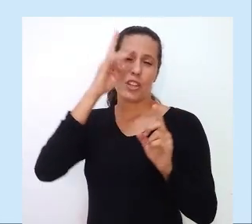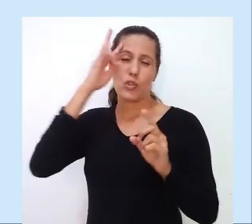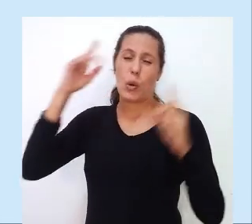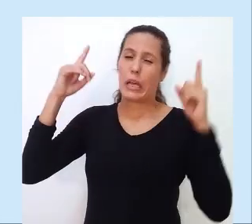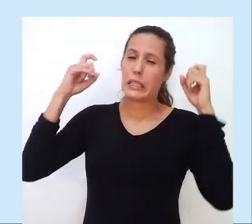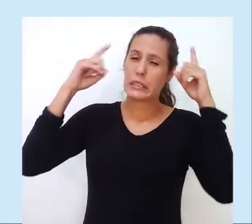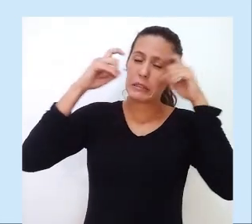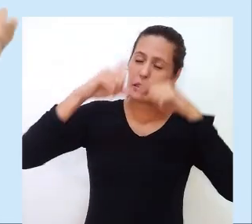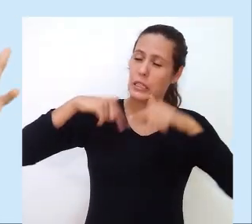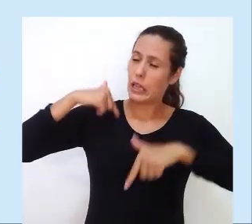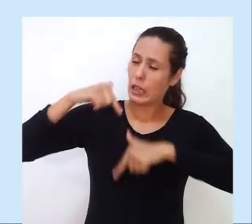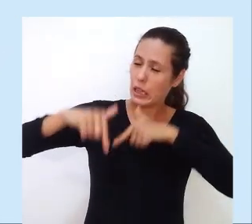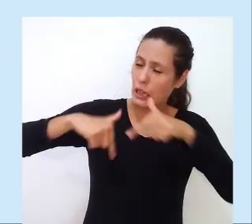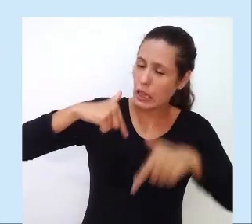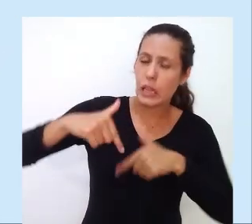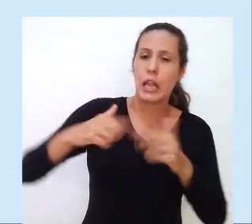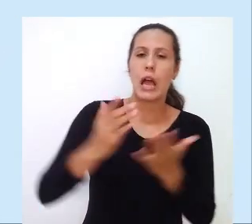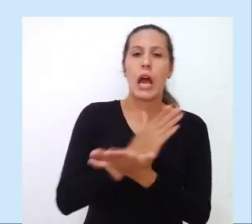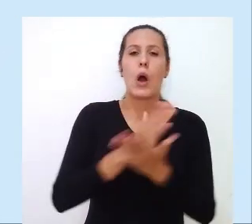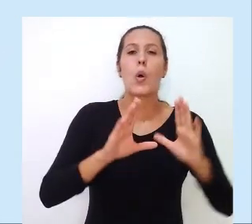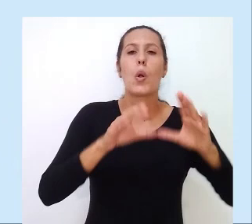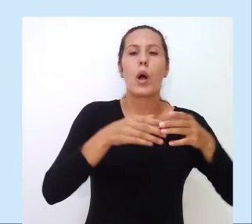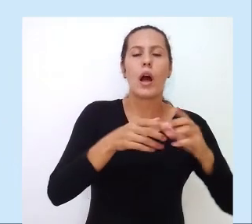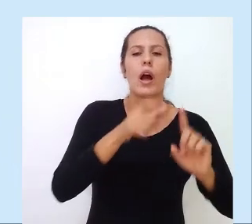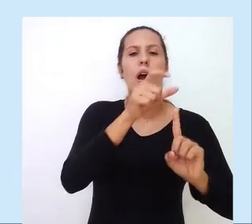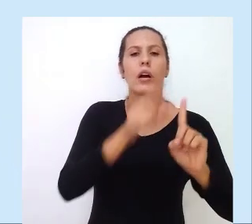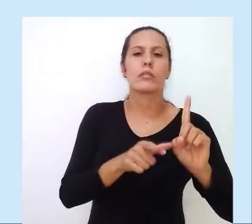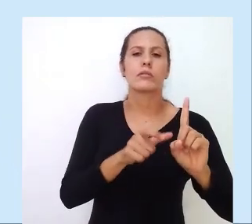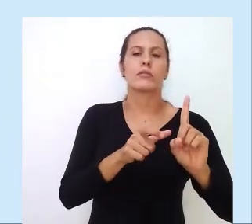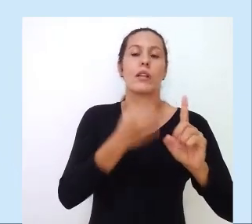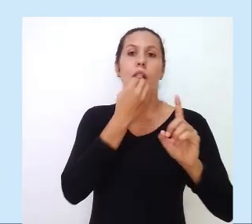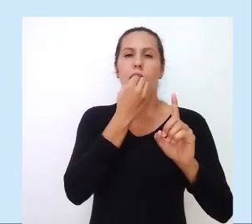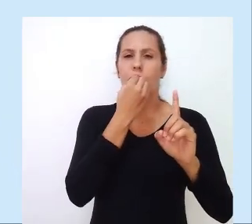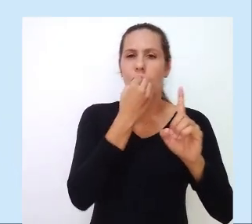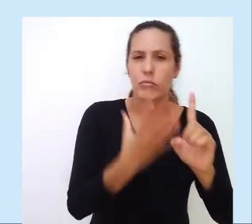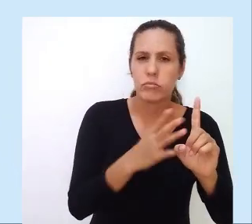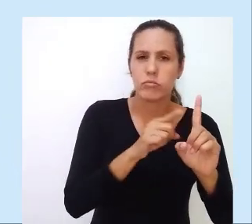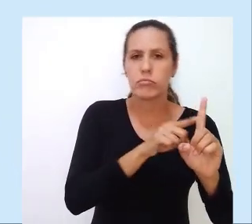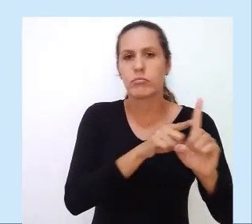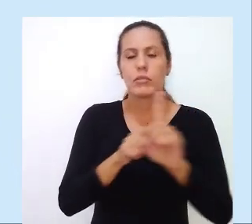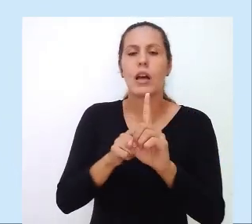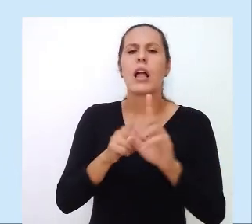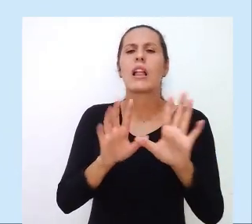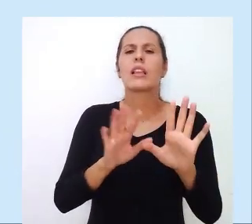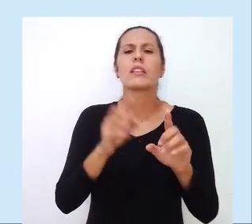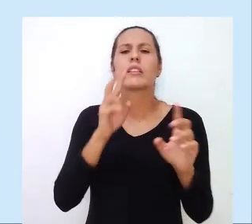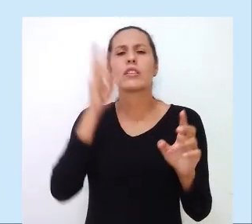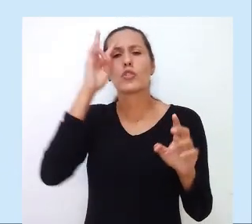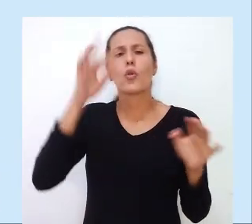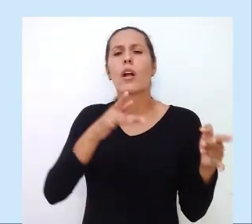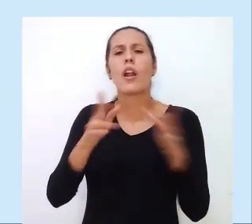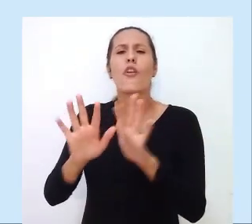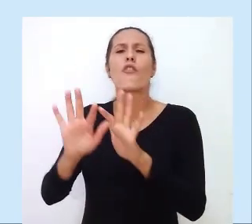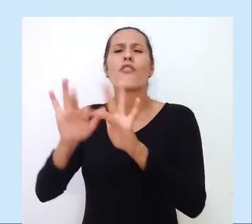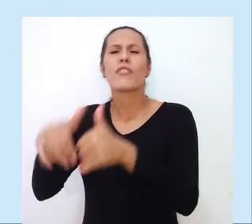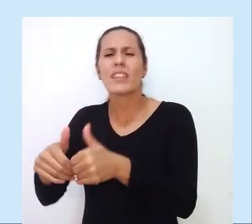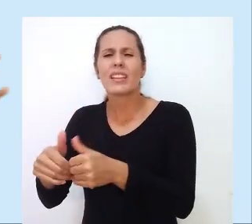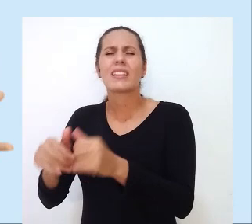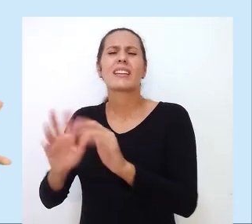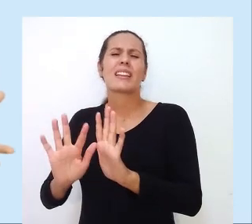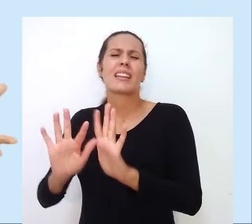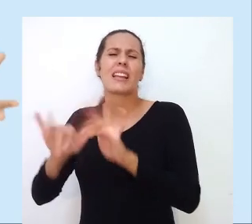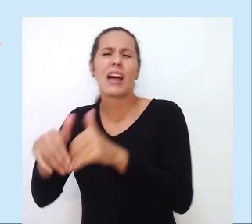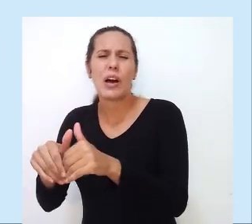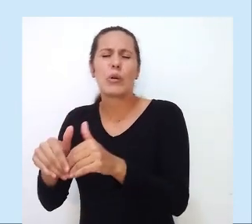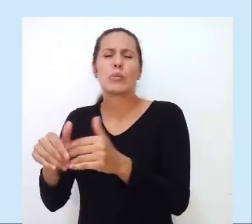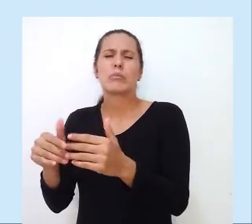difíceis, onde existem os heróis e quase sempre elas têm um final trágico, por isso que são